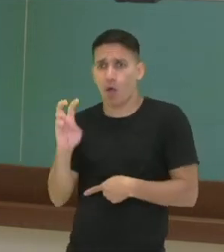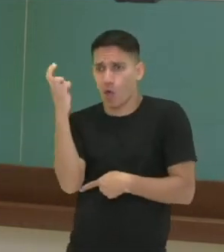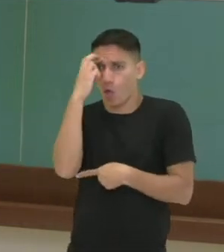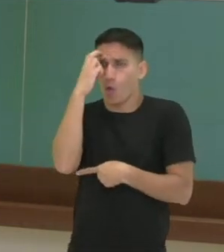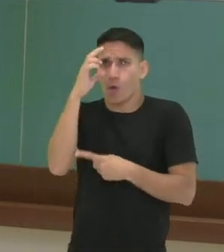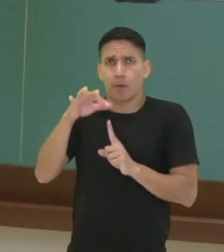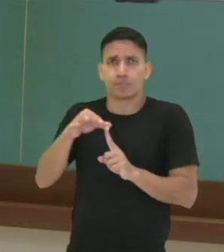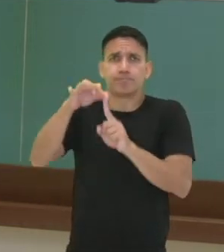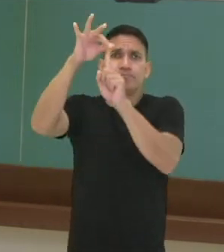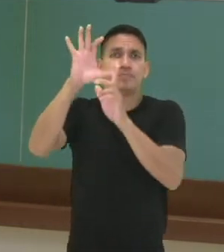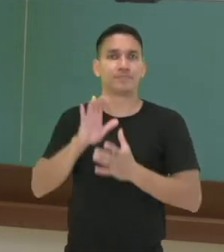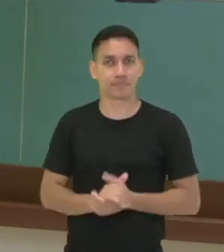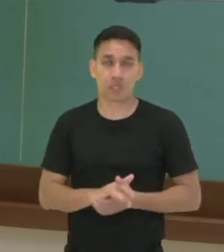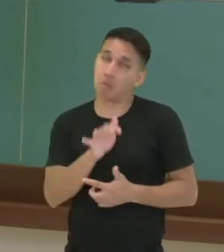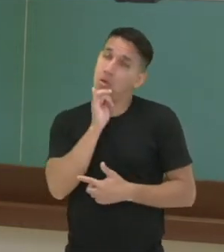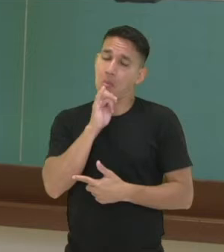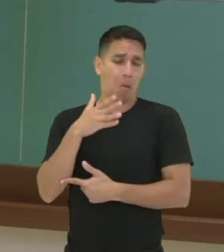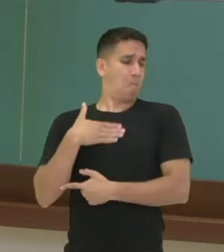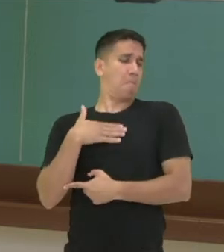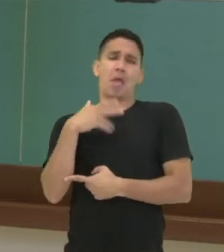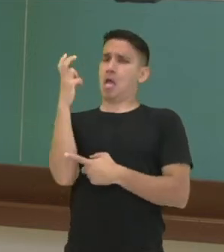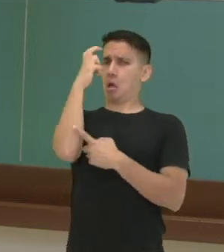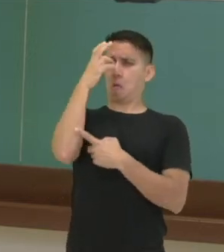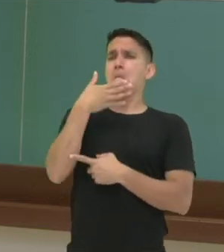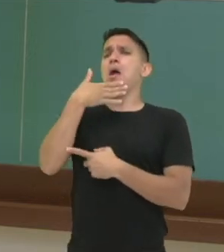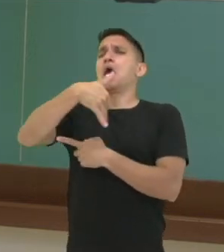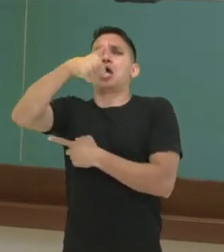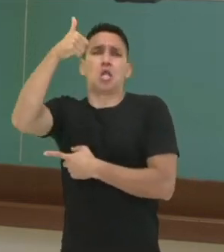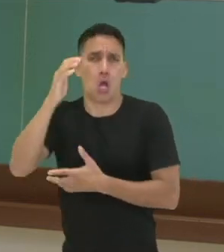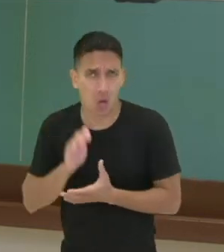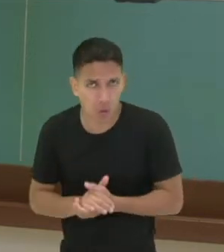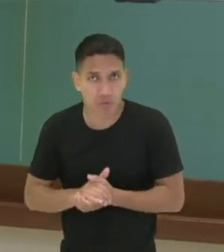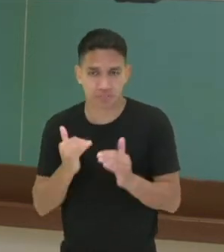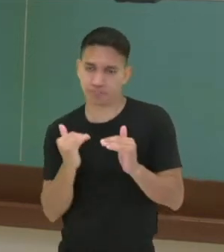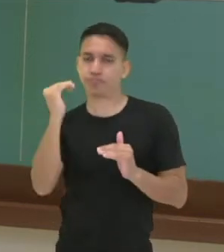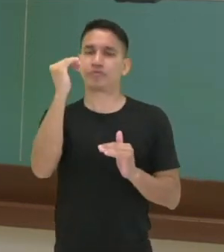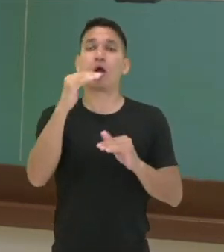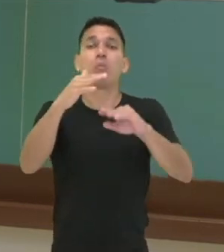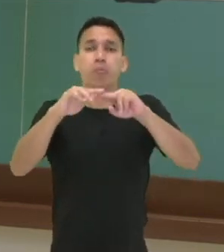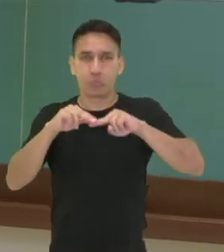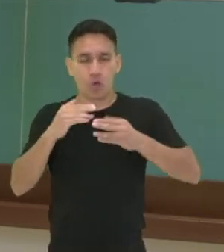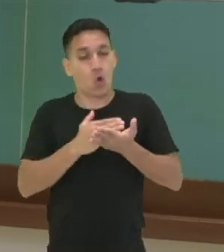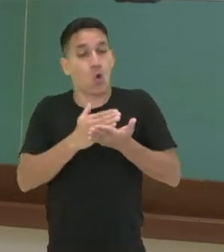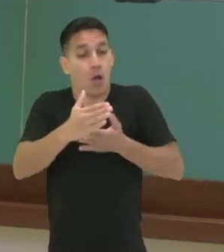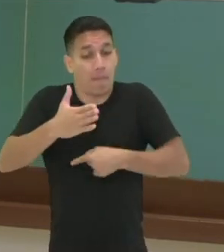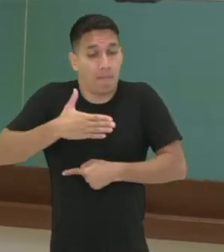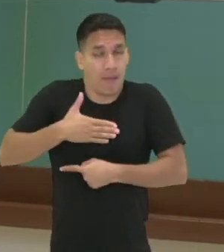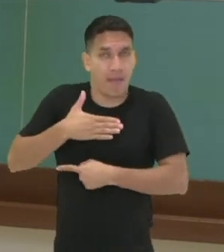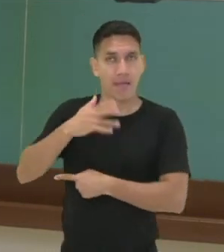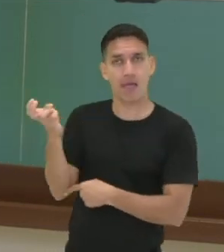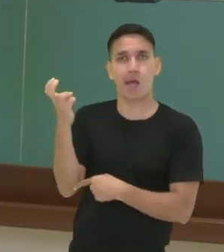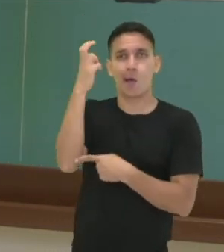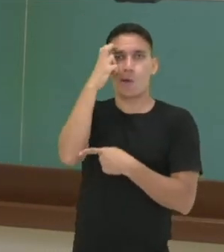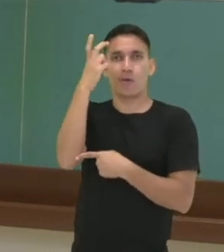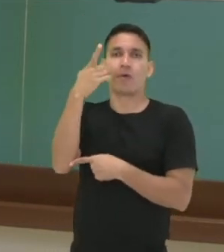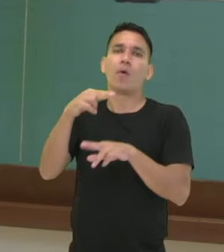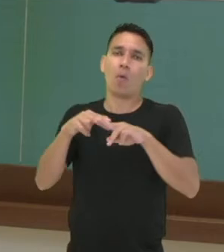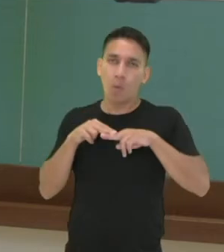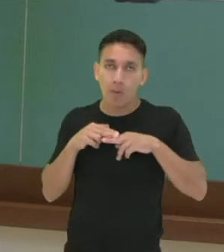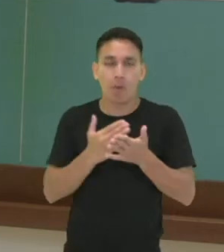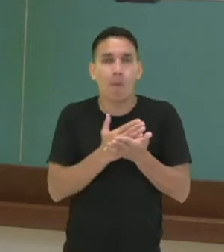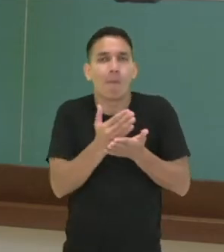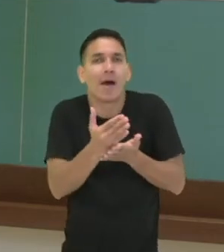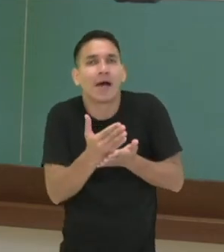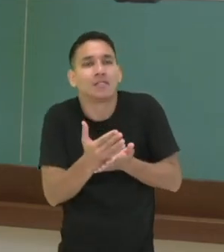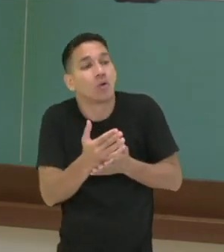de tudo. A minha cultura é melhor, é superior, então é a partir da minha cultura que eu vou ler a cultura das outras pessoas,